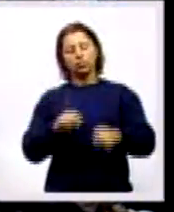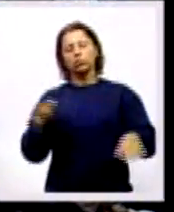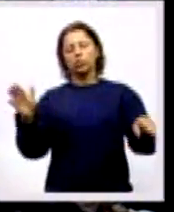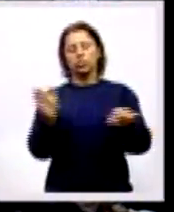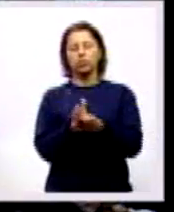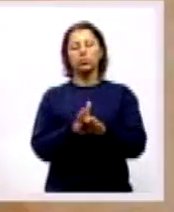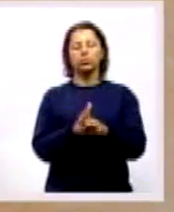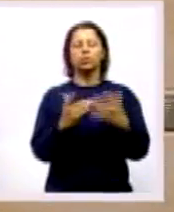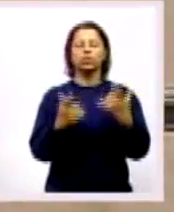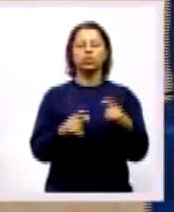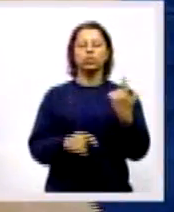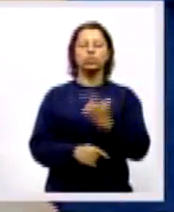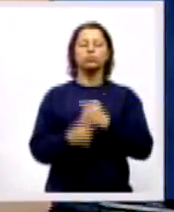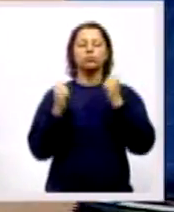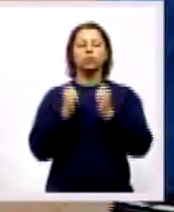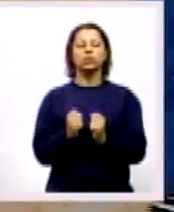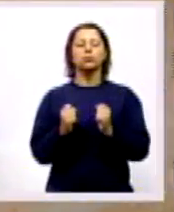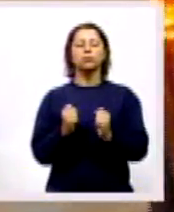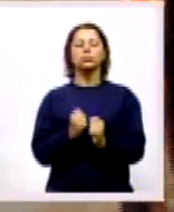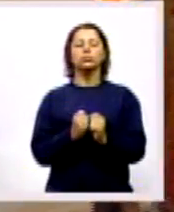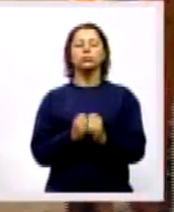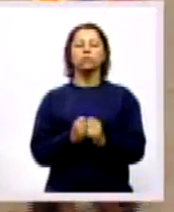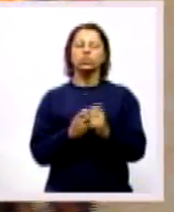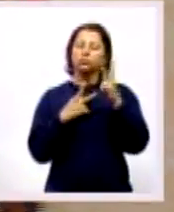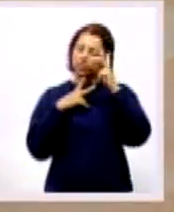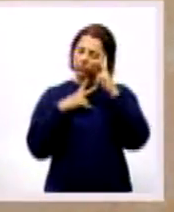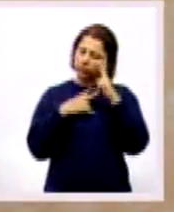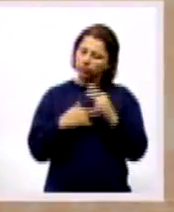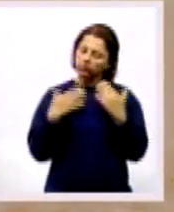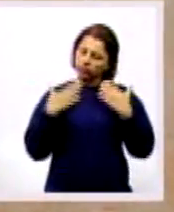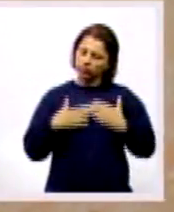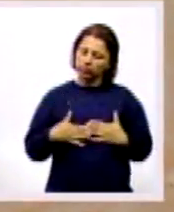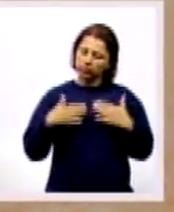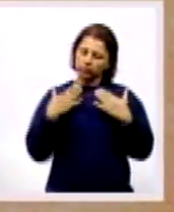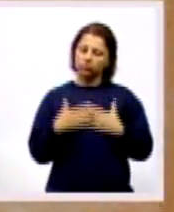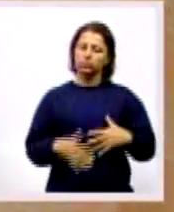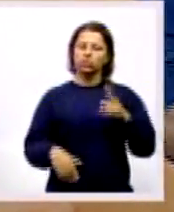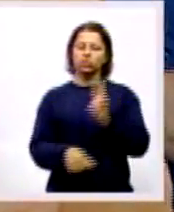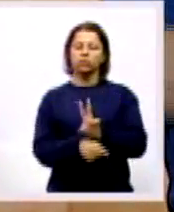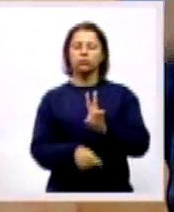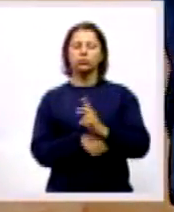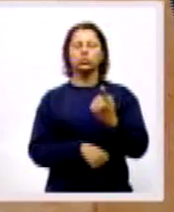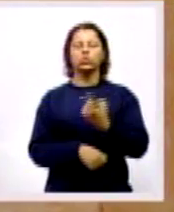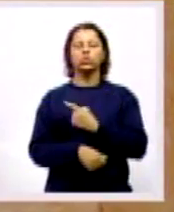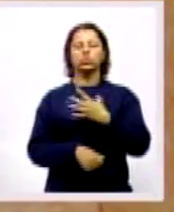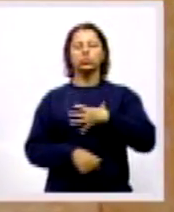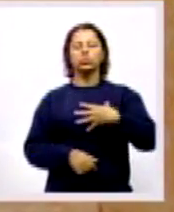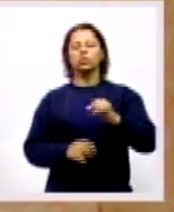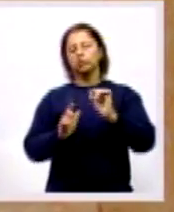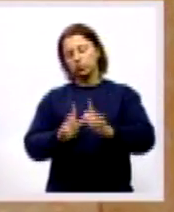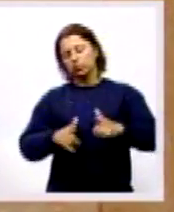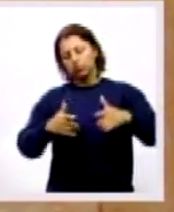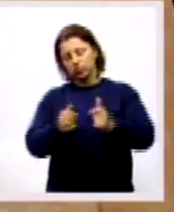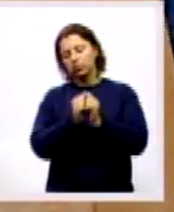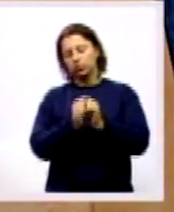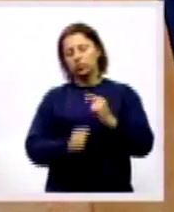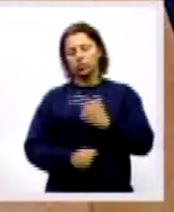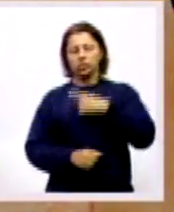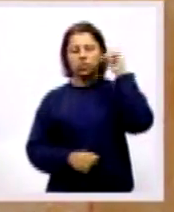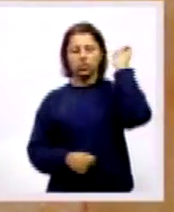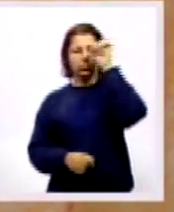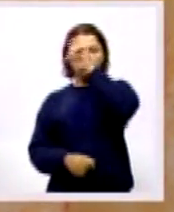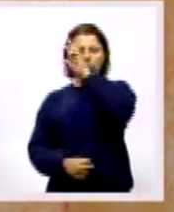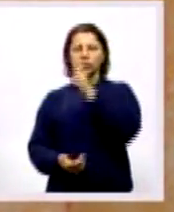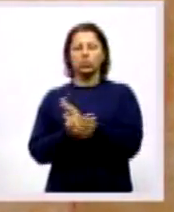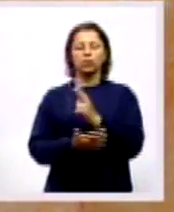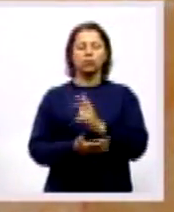chegar, aonde nós possamos reclinar a nossa cabeça, descansar, cuidar dos nossos filhos, lutar com as nossas dificuldades e ao